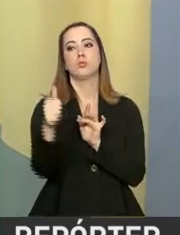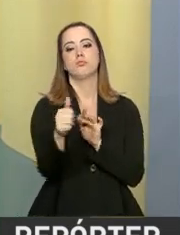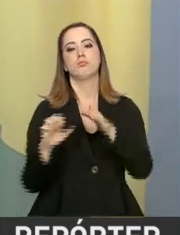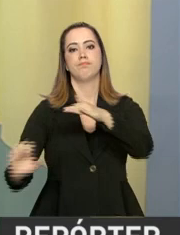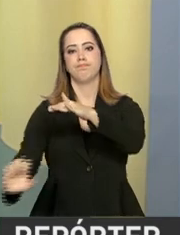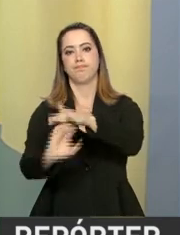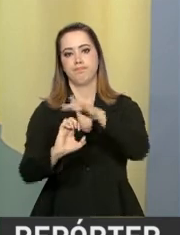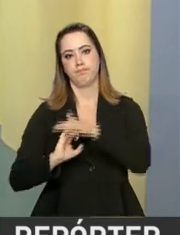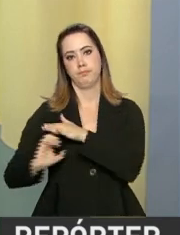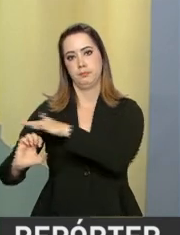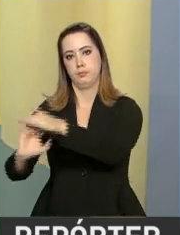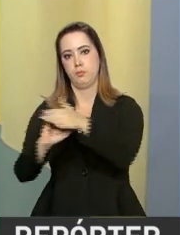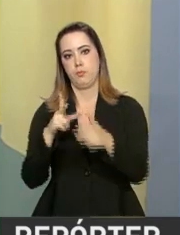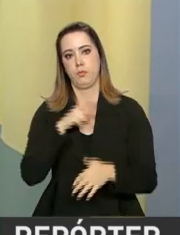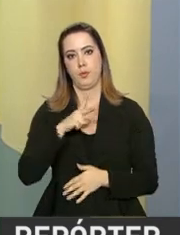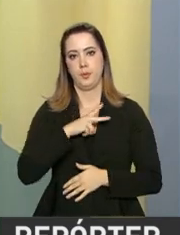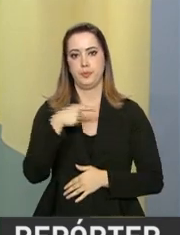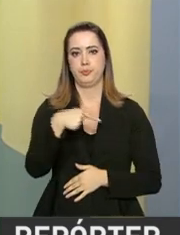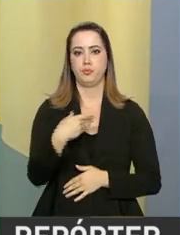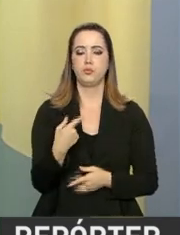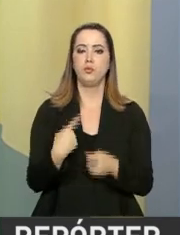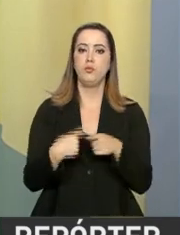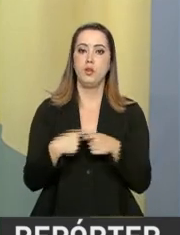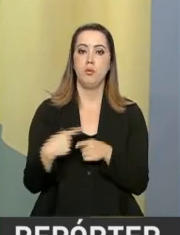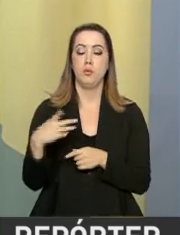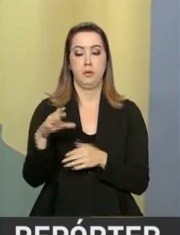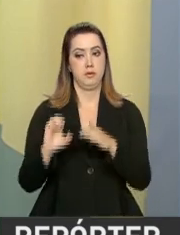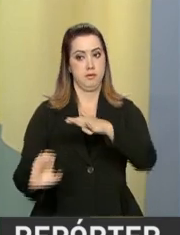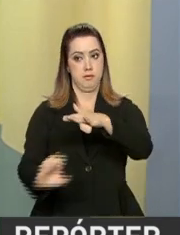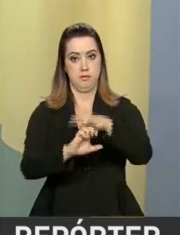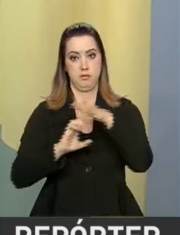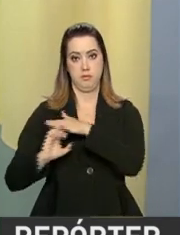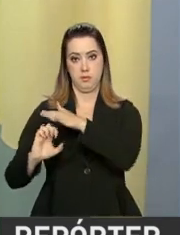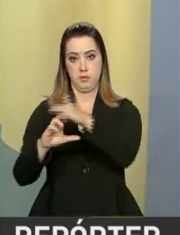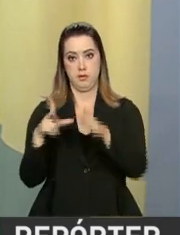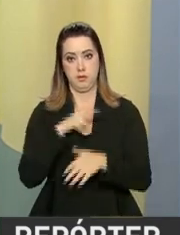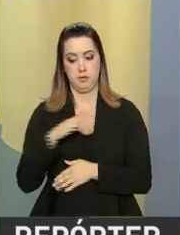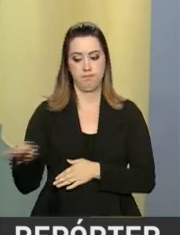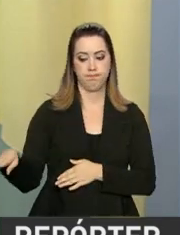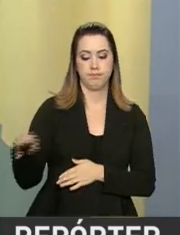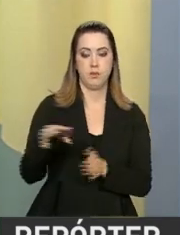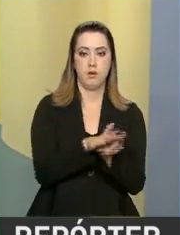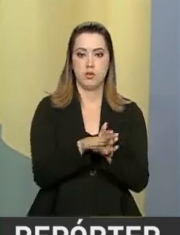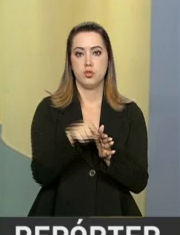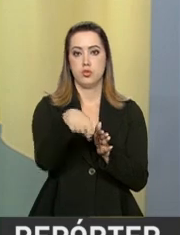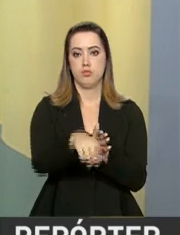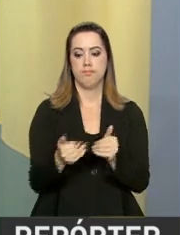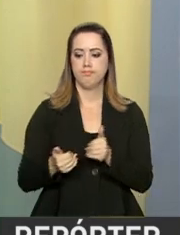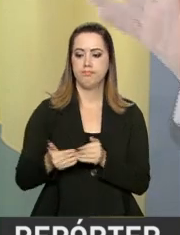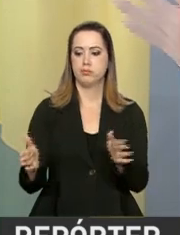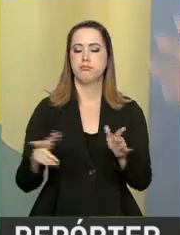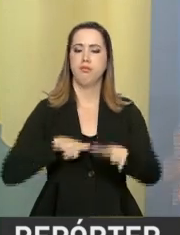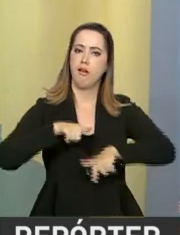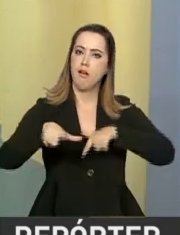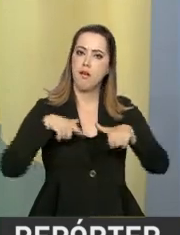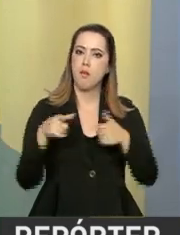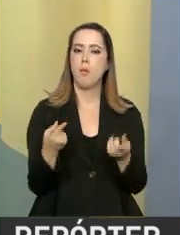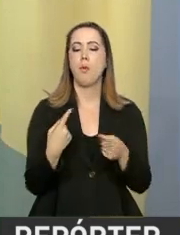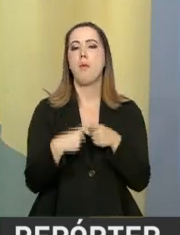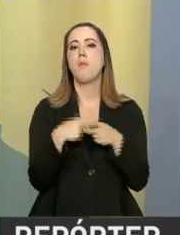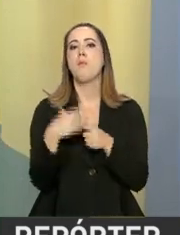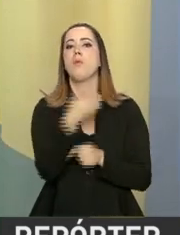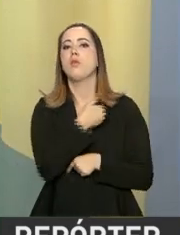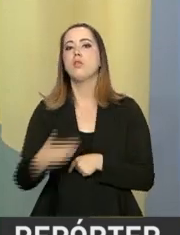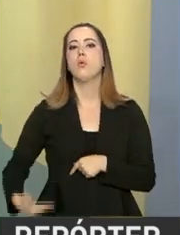privada. Se a iniciativa privada vem e com a sua atuação vai abrir novos campos de trabalho, por que o poder